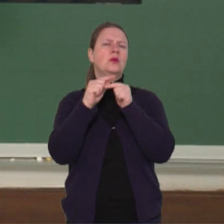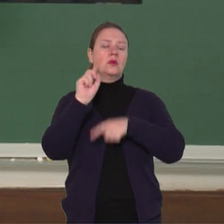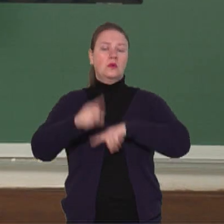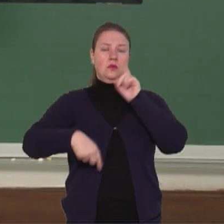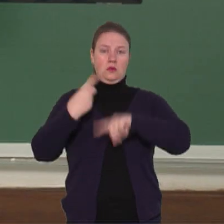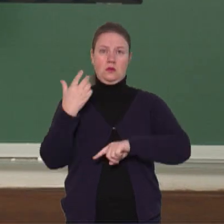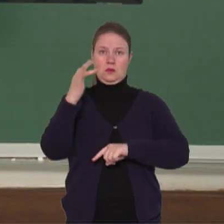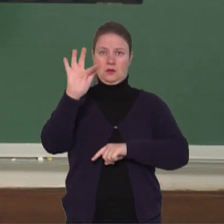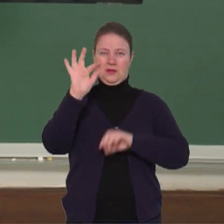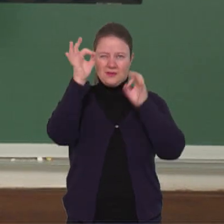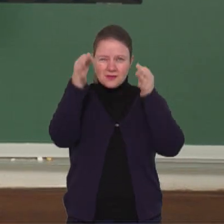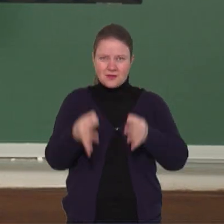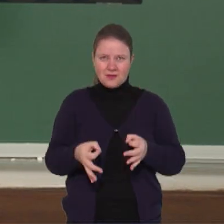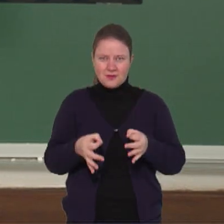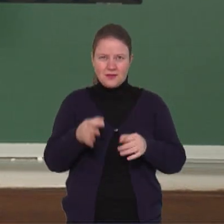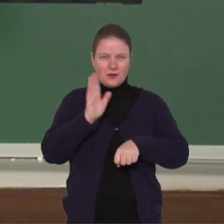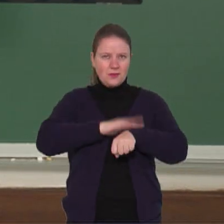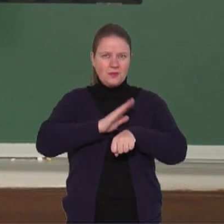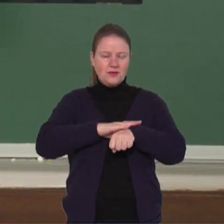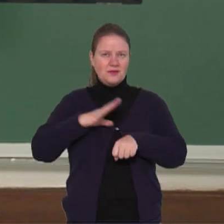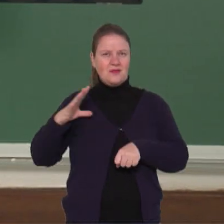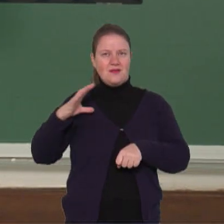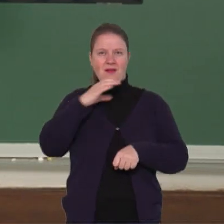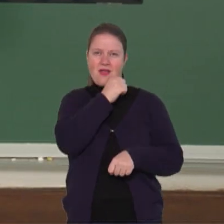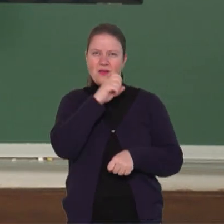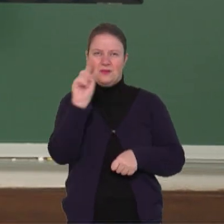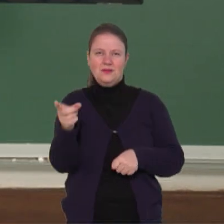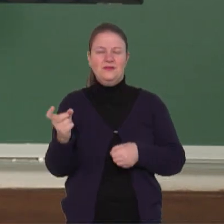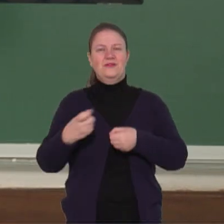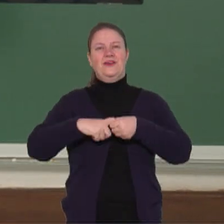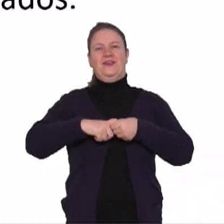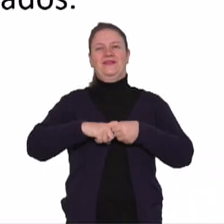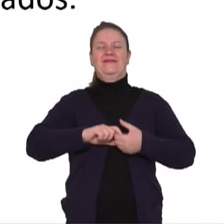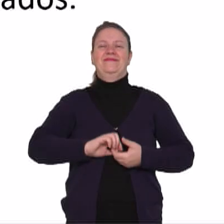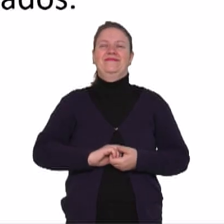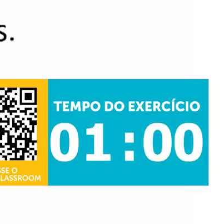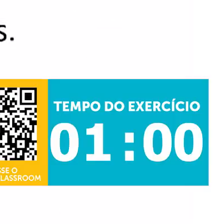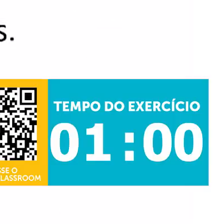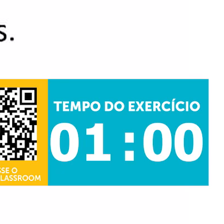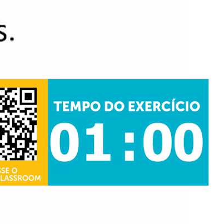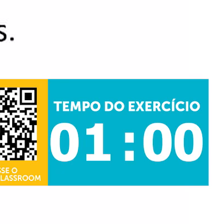dar aí alguns minutinhos para vocês solucionarem e a gente já volta na sequência com a correção.